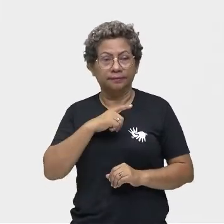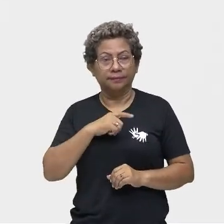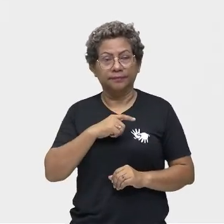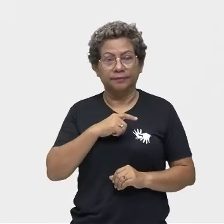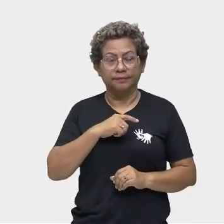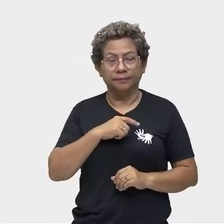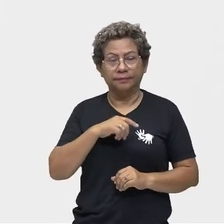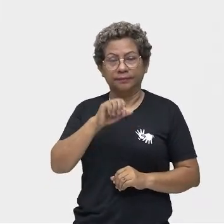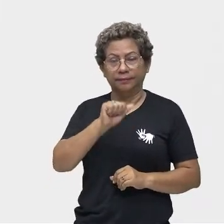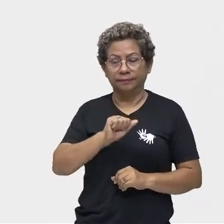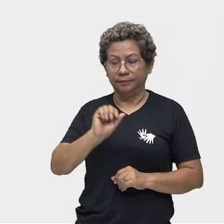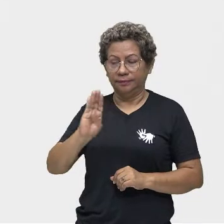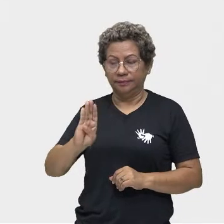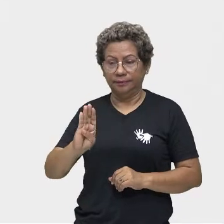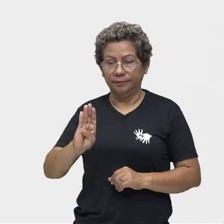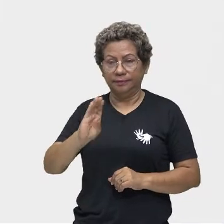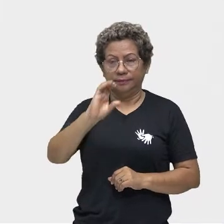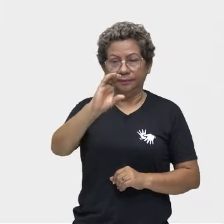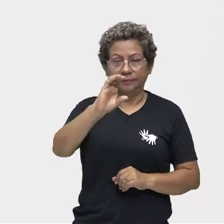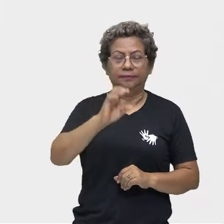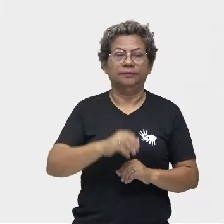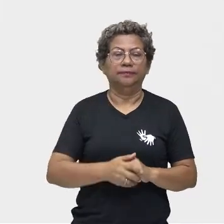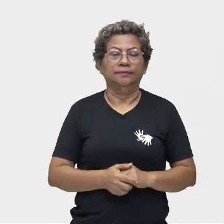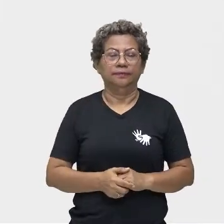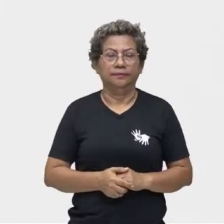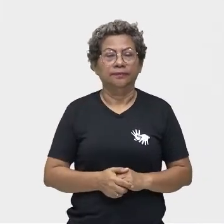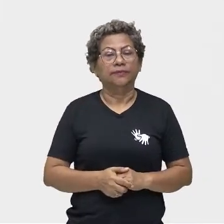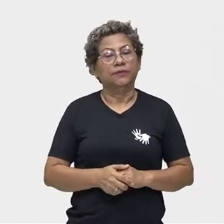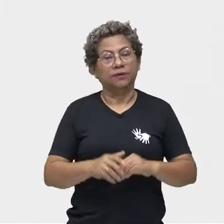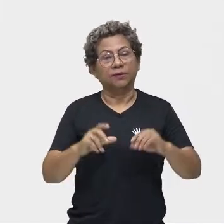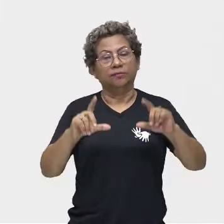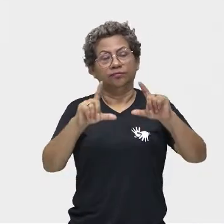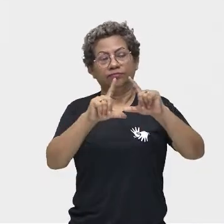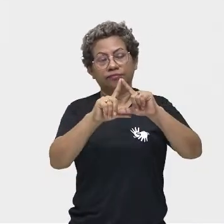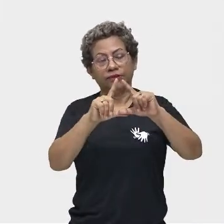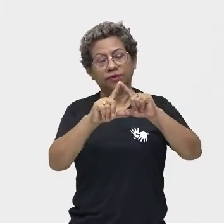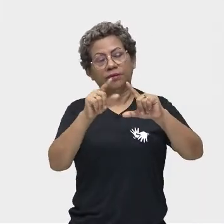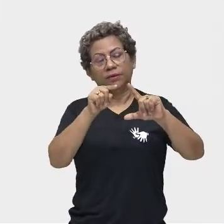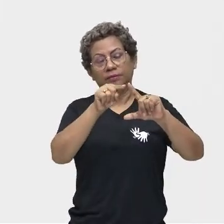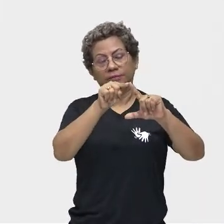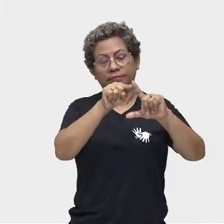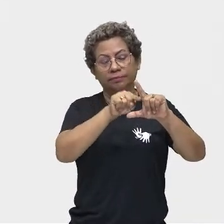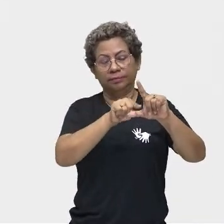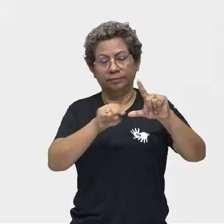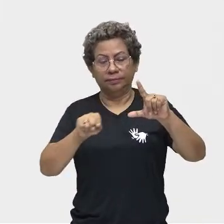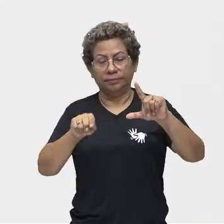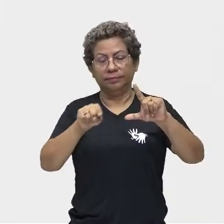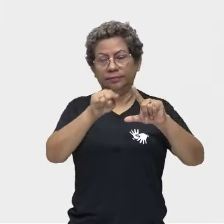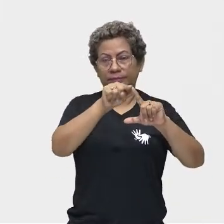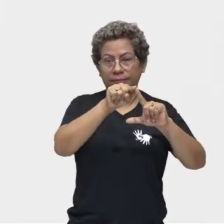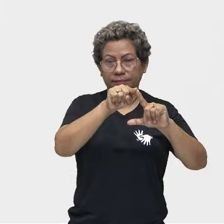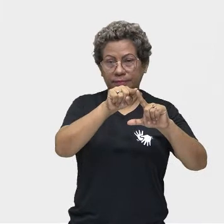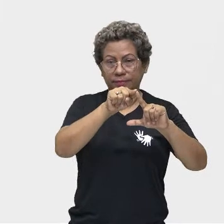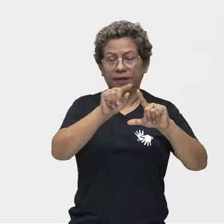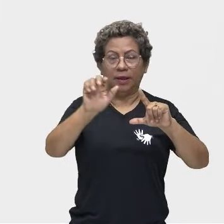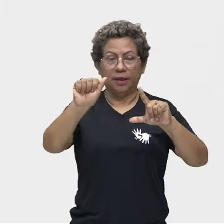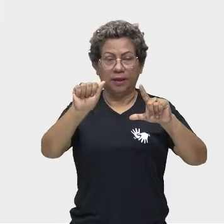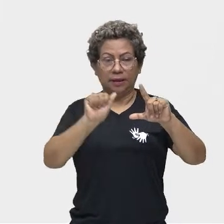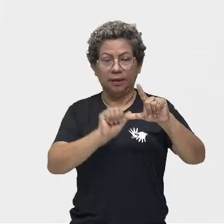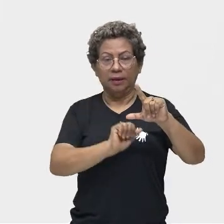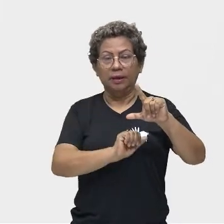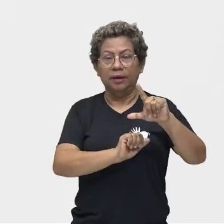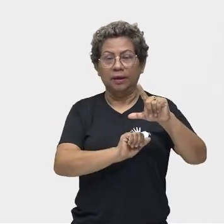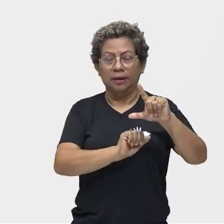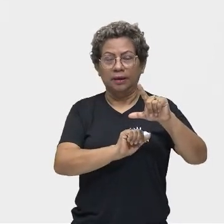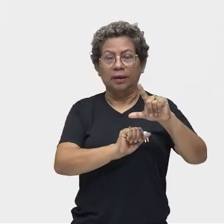C. Né? São os vértices do nosso triângulo. O lado oposto ao vértice A é a hipotenusa, A, que é o maior segmento do nosso